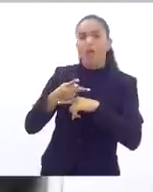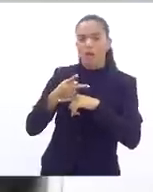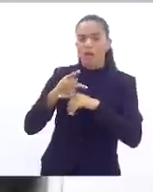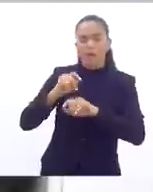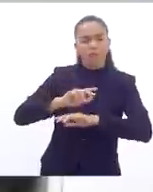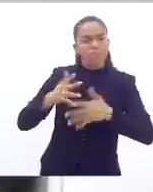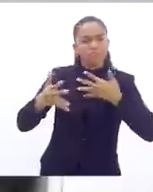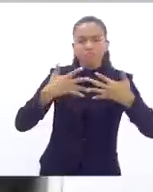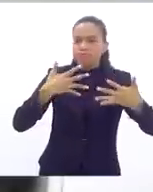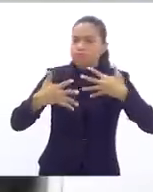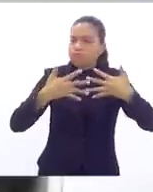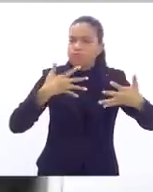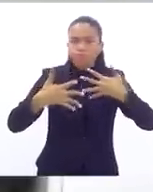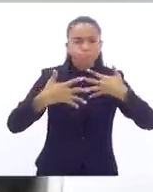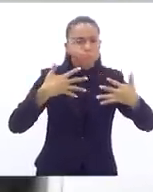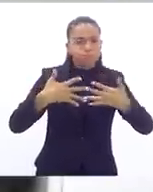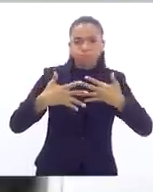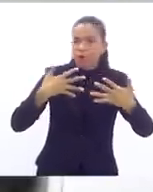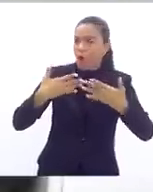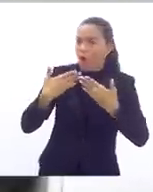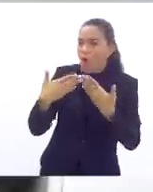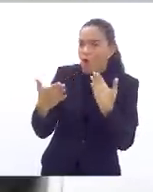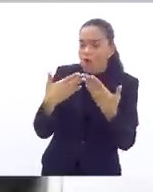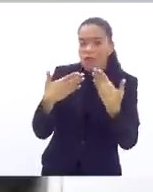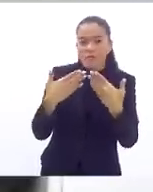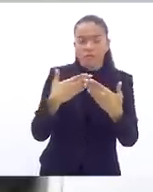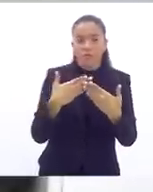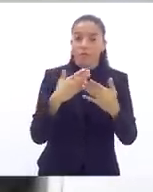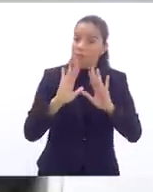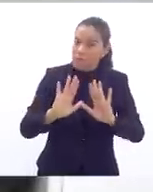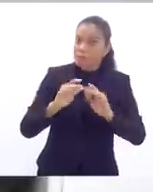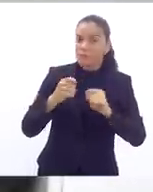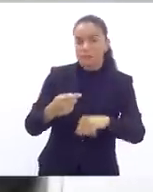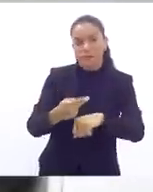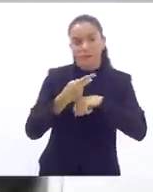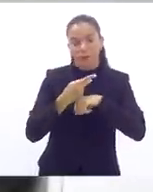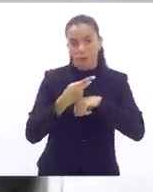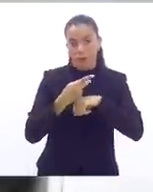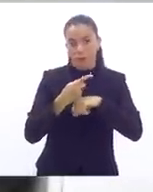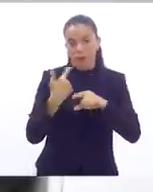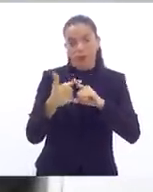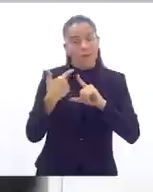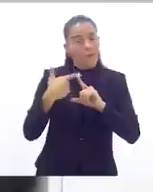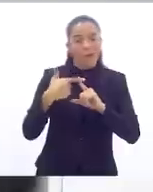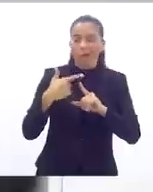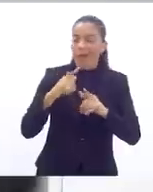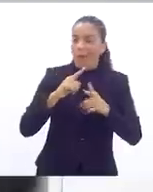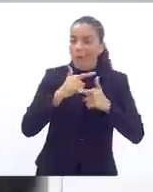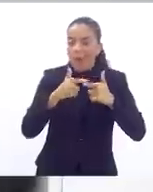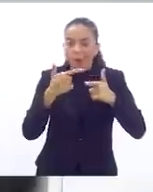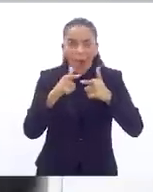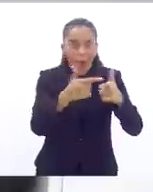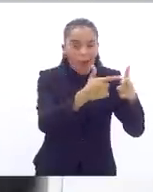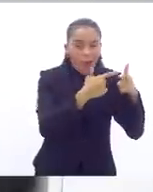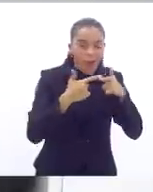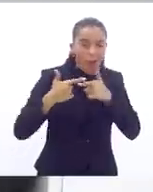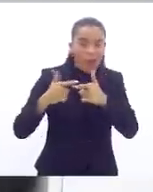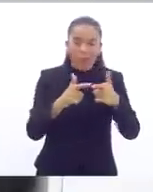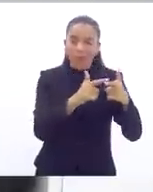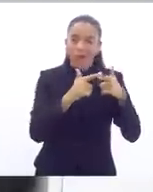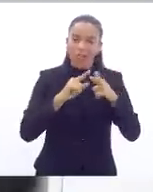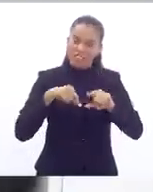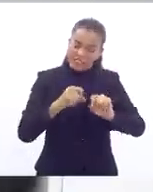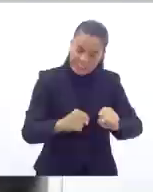transparência possível para os casos existentes mas tem que procurar a gente porque é um universo muito grande e a gente faz o máximo